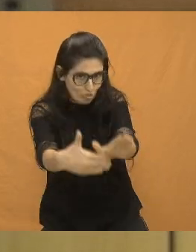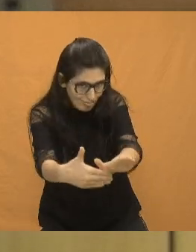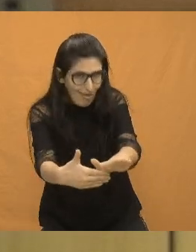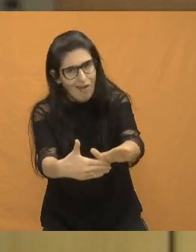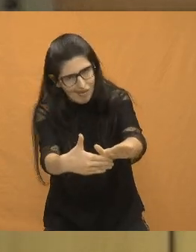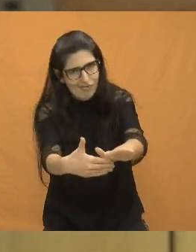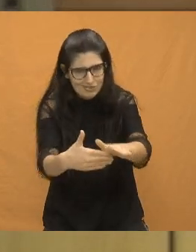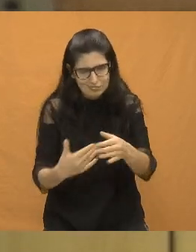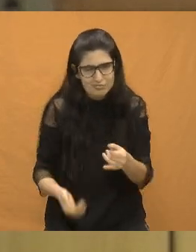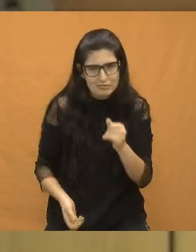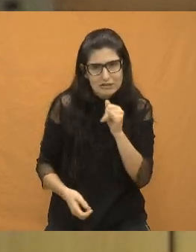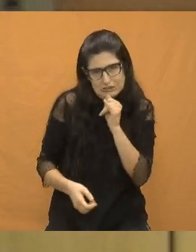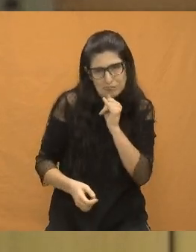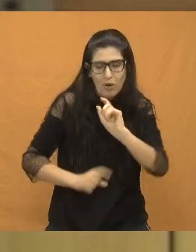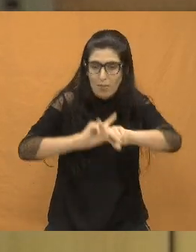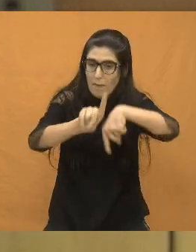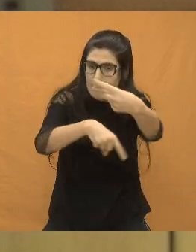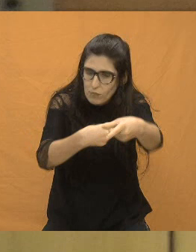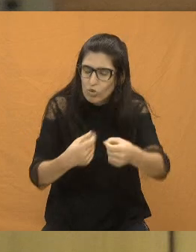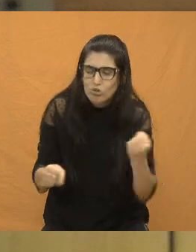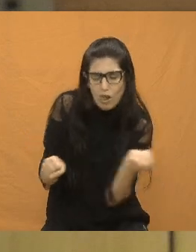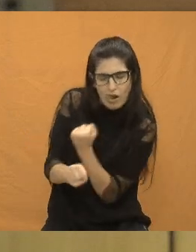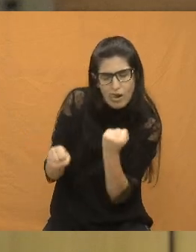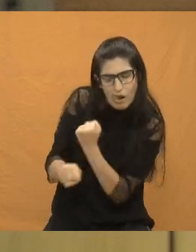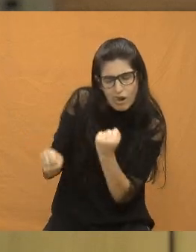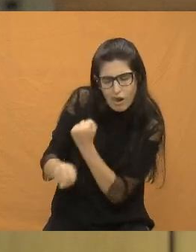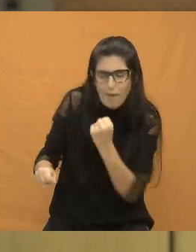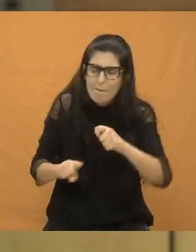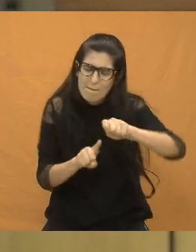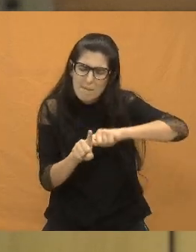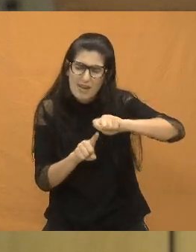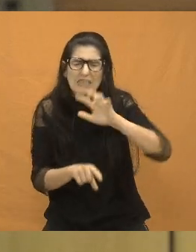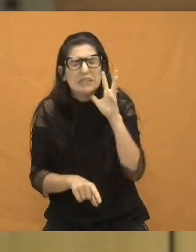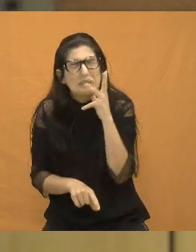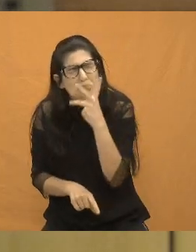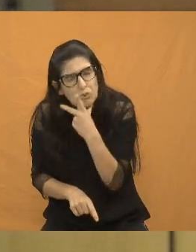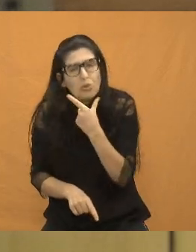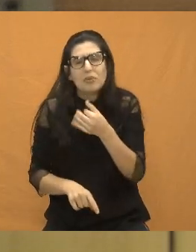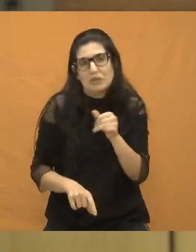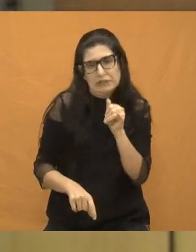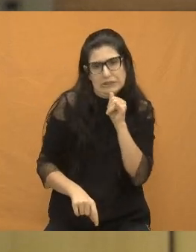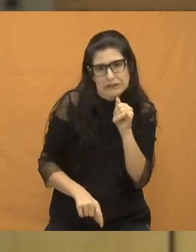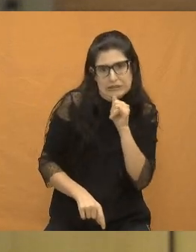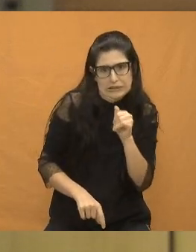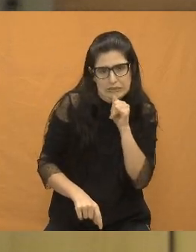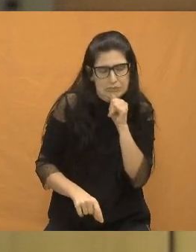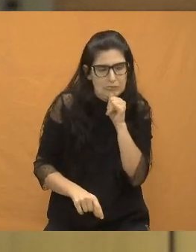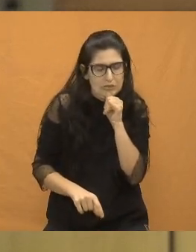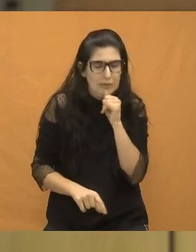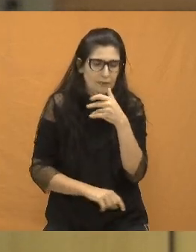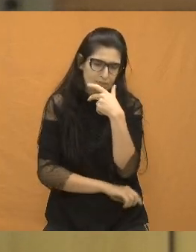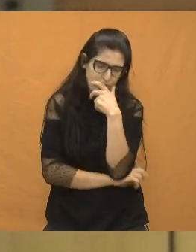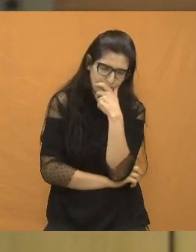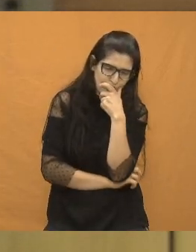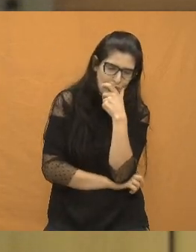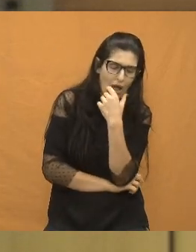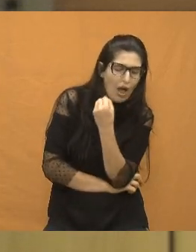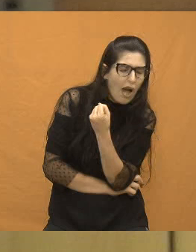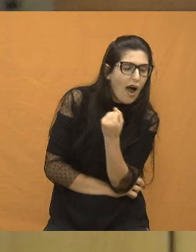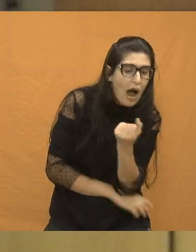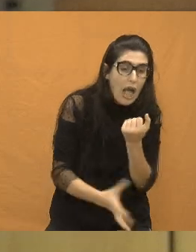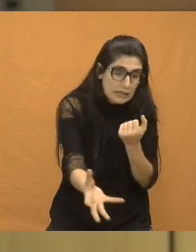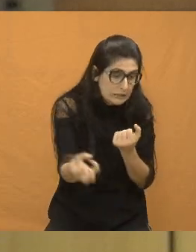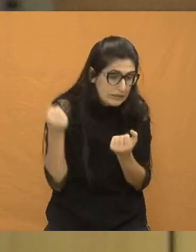caso de obras de muitos meses, é feita uma medição. Ele recebe o valor daquela